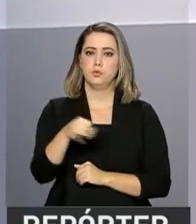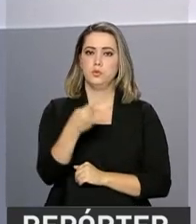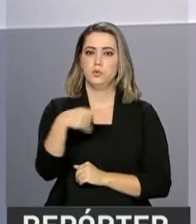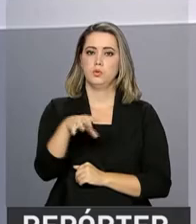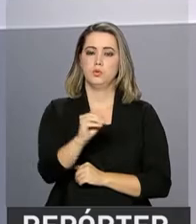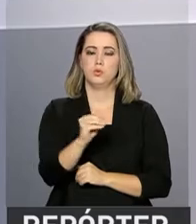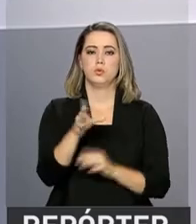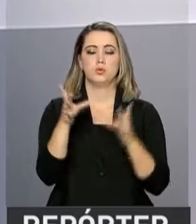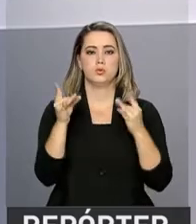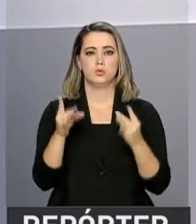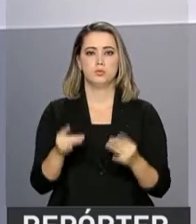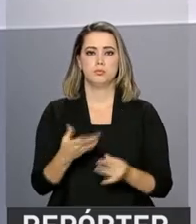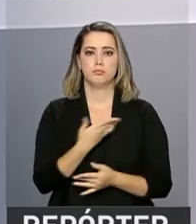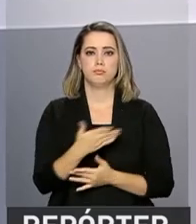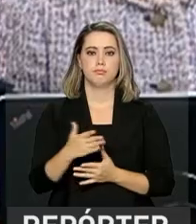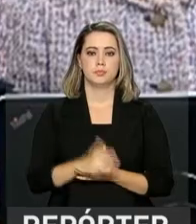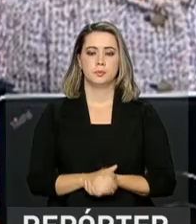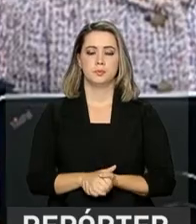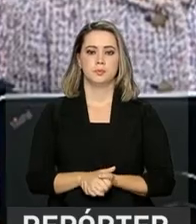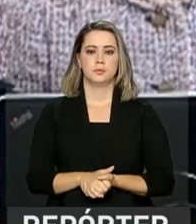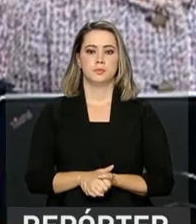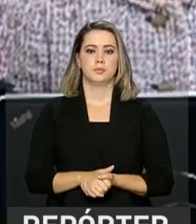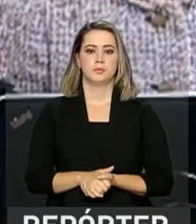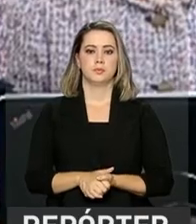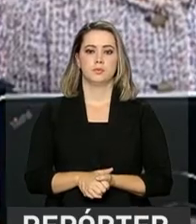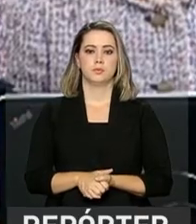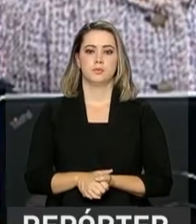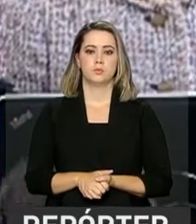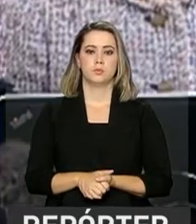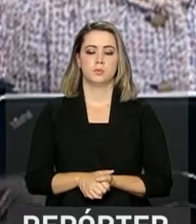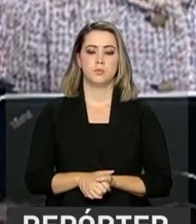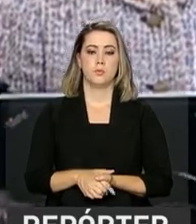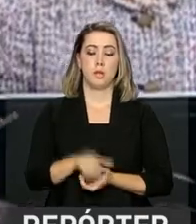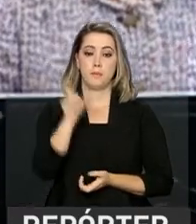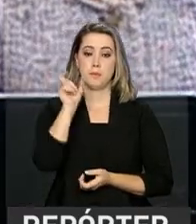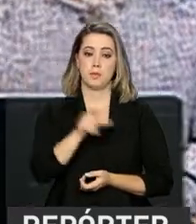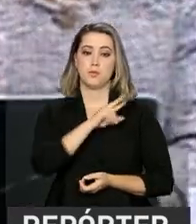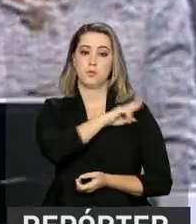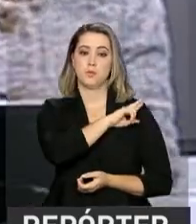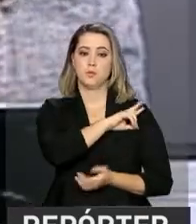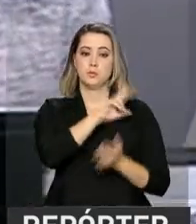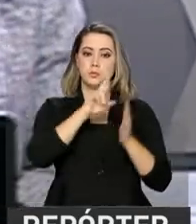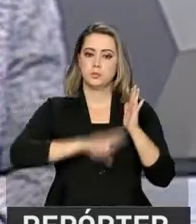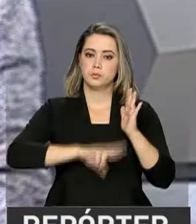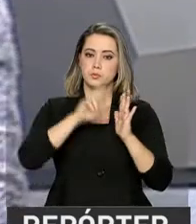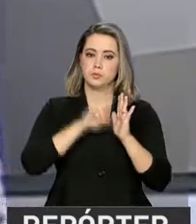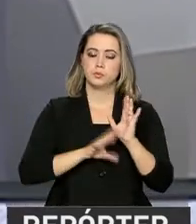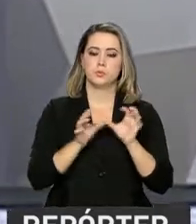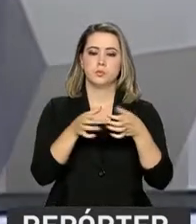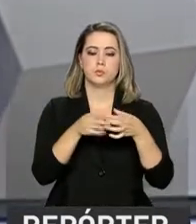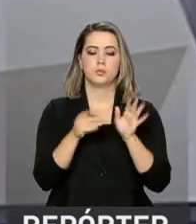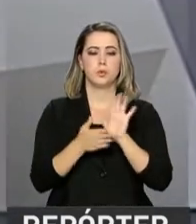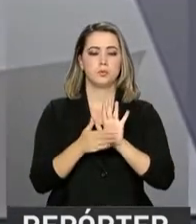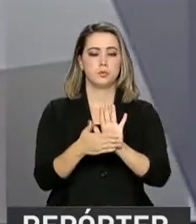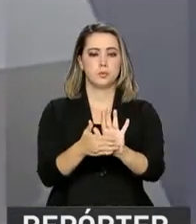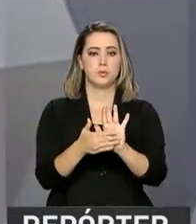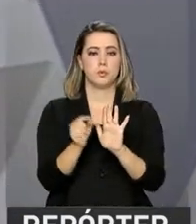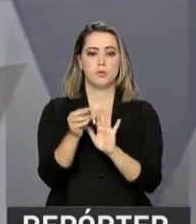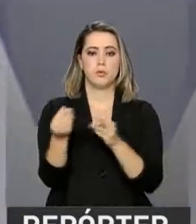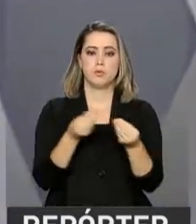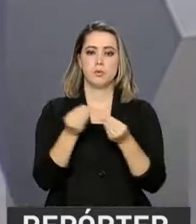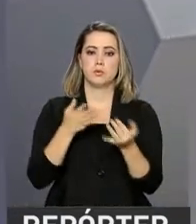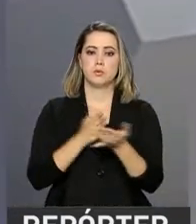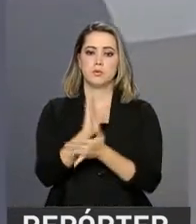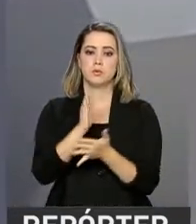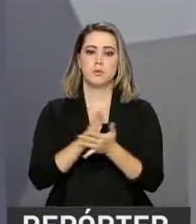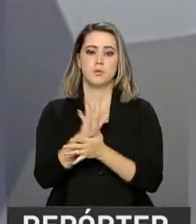neto tem as informações o relator do projeto no senado o senador ricardo ferraço apresentou relatório pela aprovação